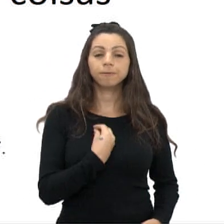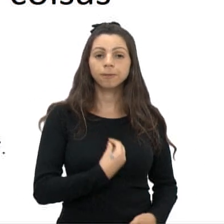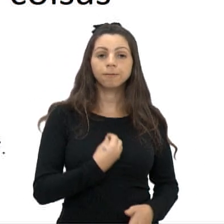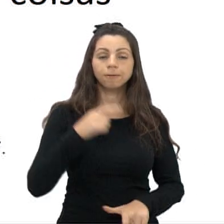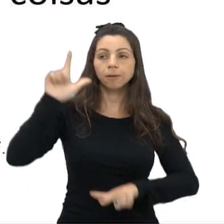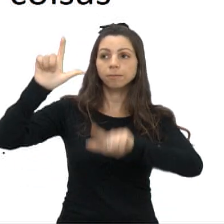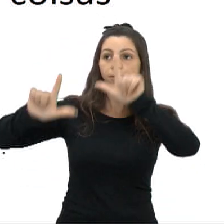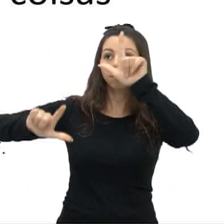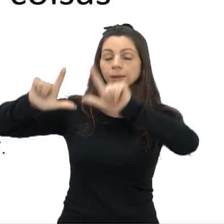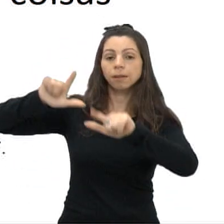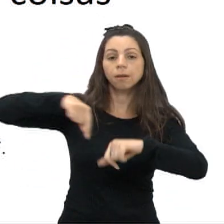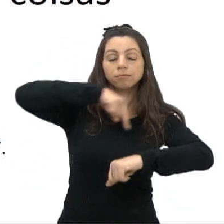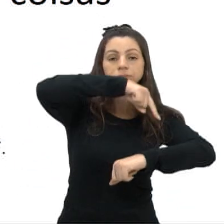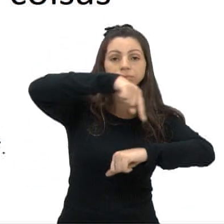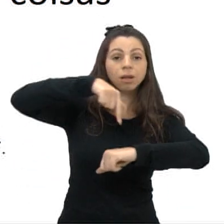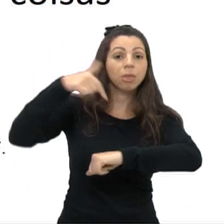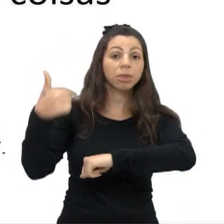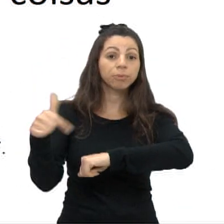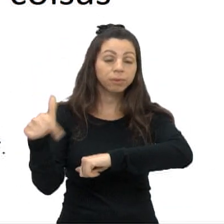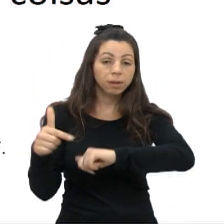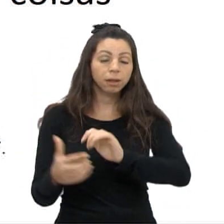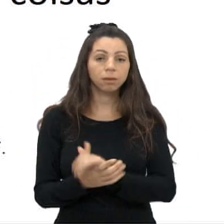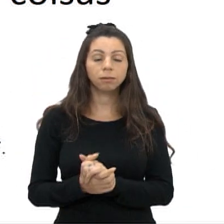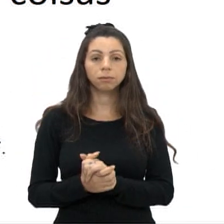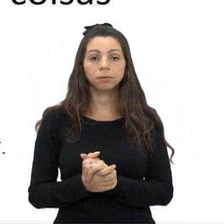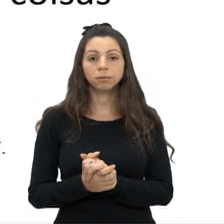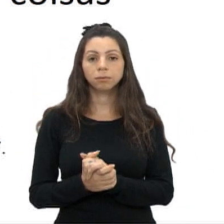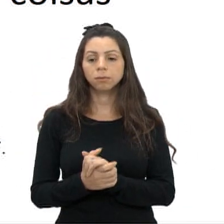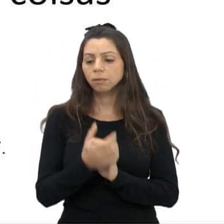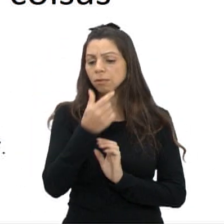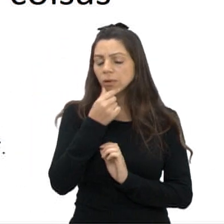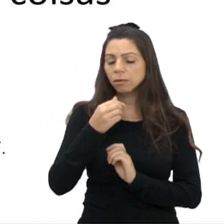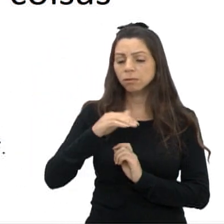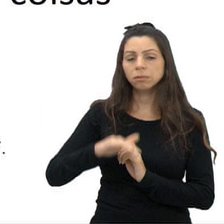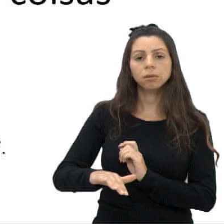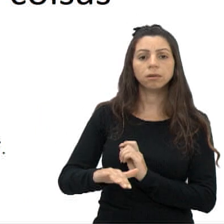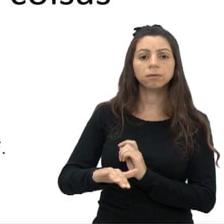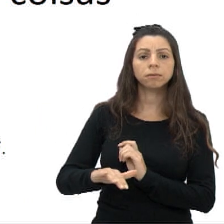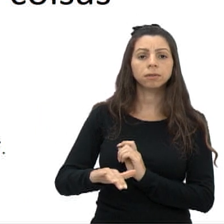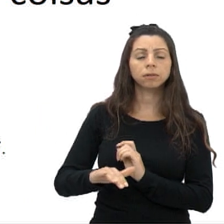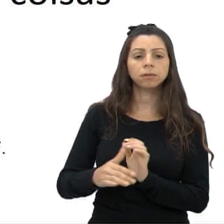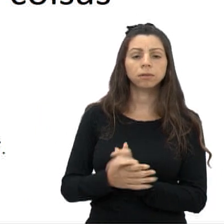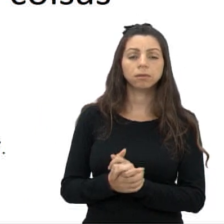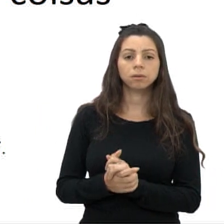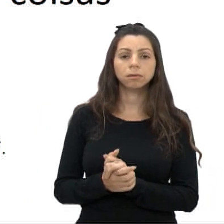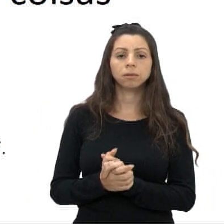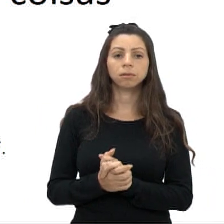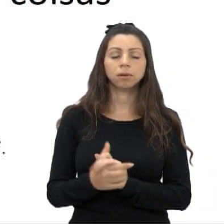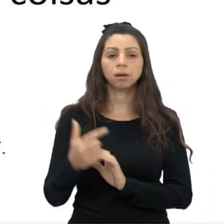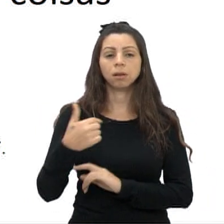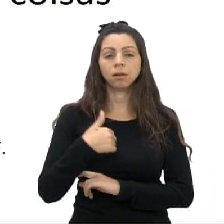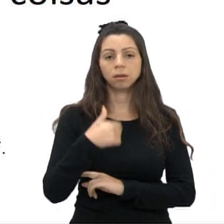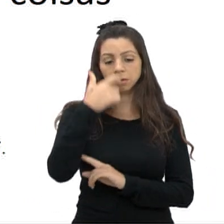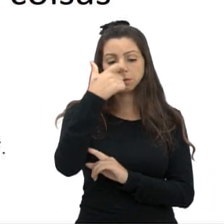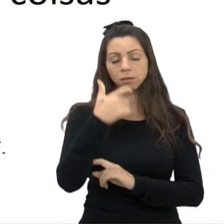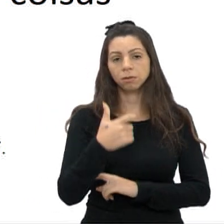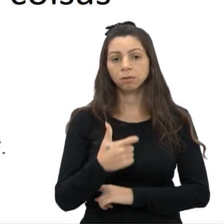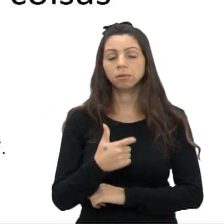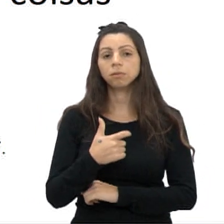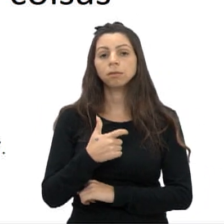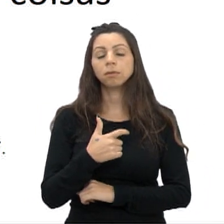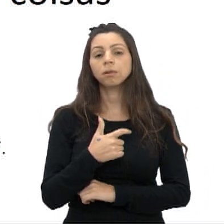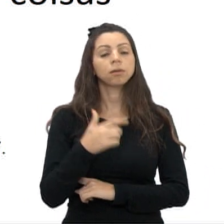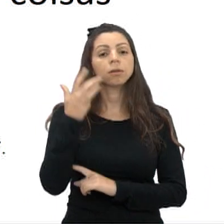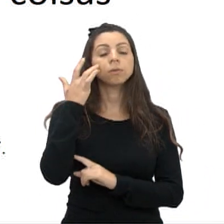televisão, Tavinho, e nunca deixou de fazer as coisas. Pois eu sou aquela parte da humanidade que